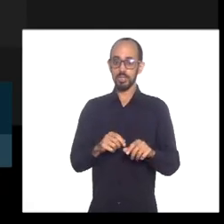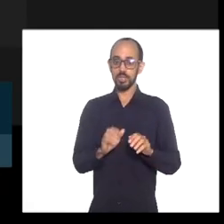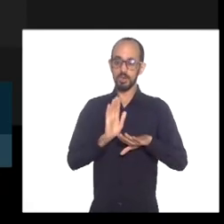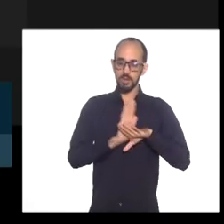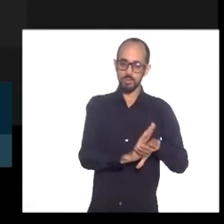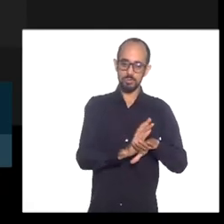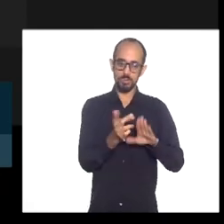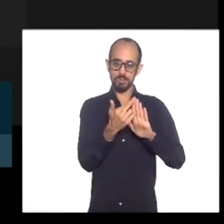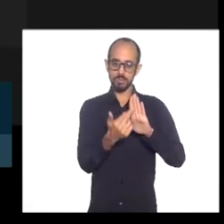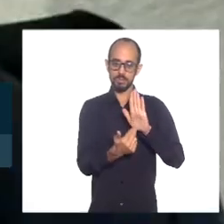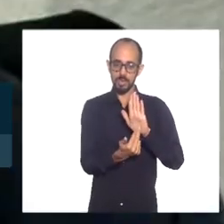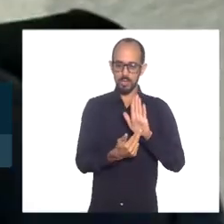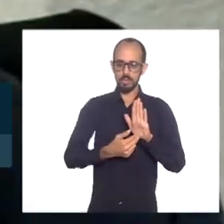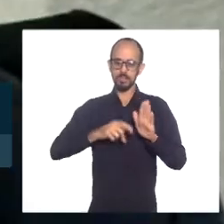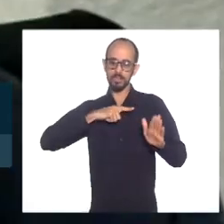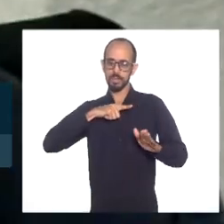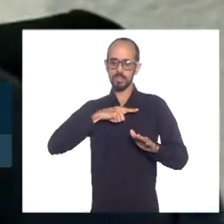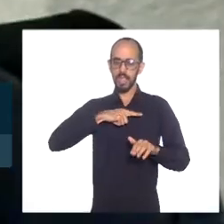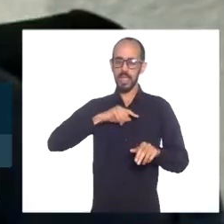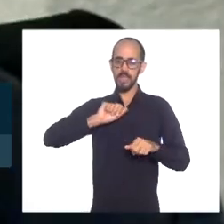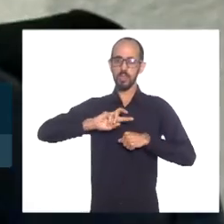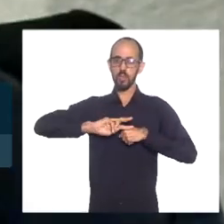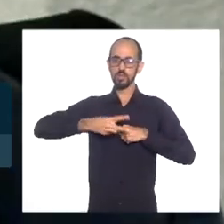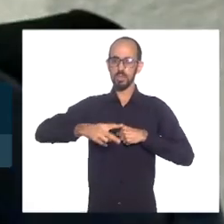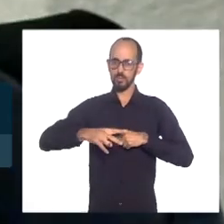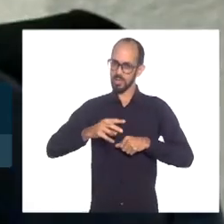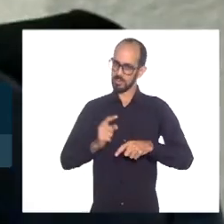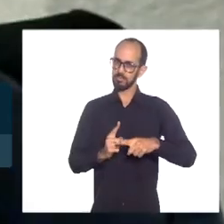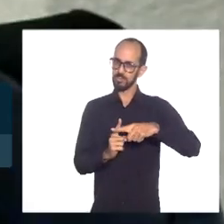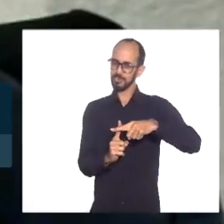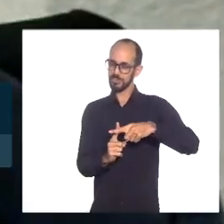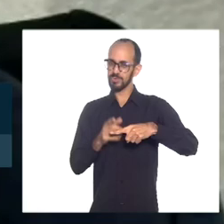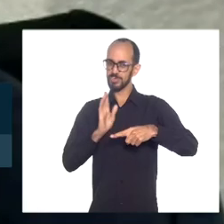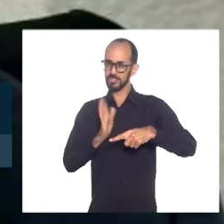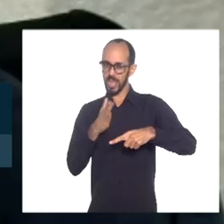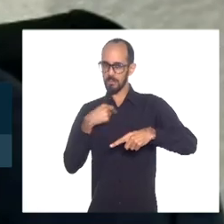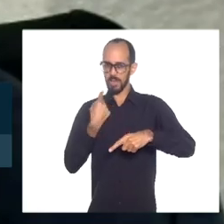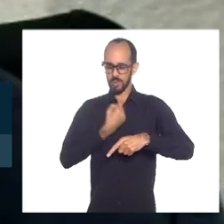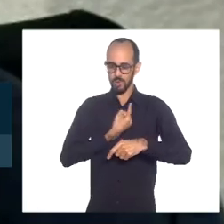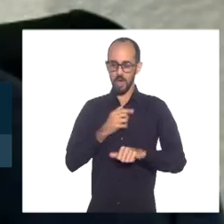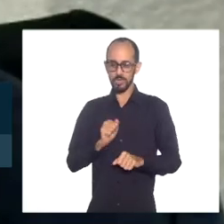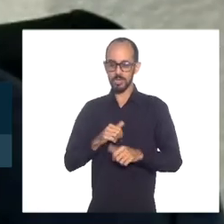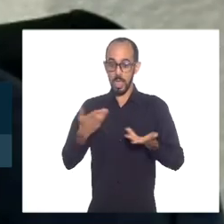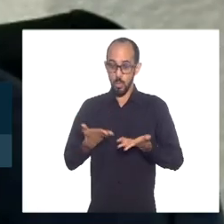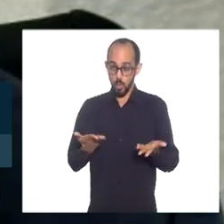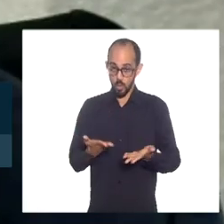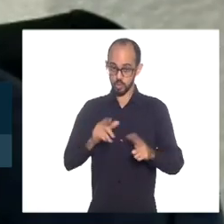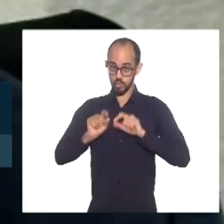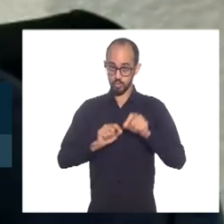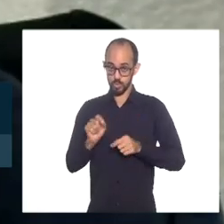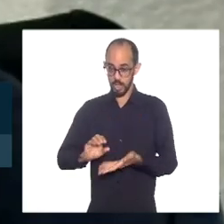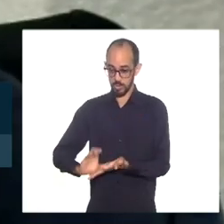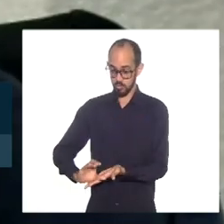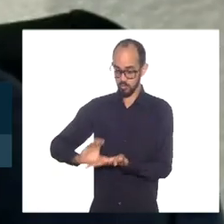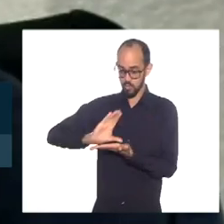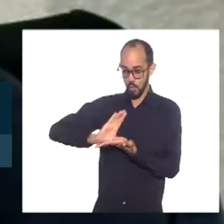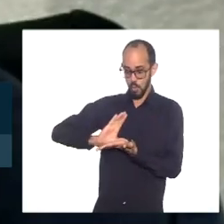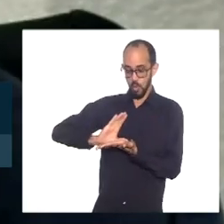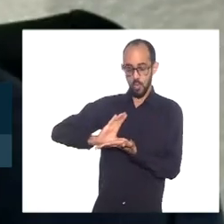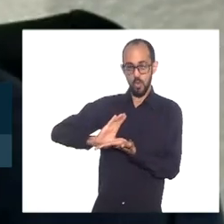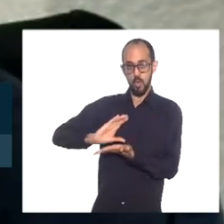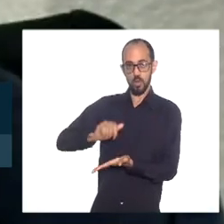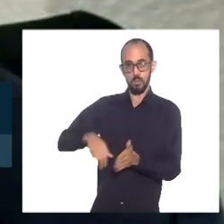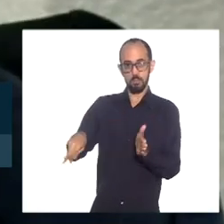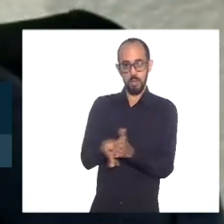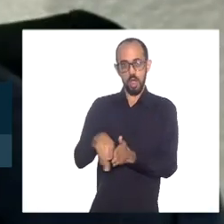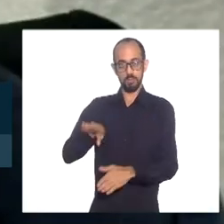alguns resultados vitoriosos, e é muito importante para nós, porque, na verdade, nós hoje, em termos de receita estadual, que é a receita